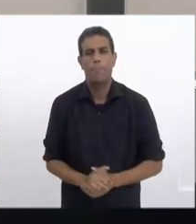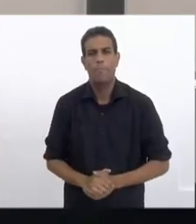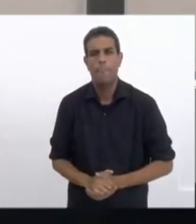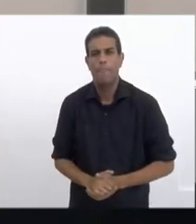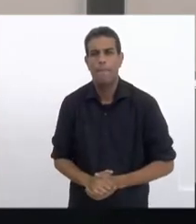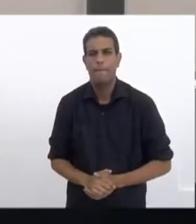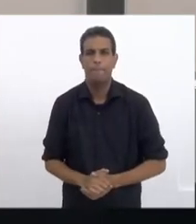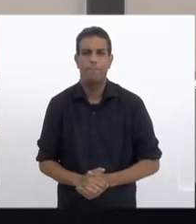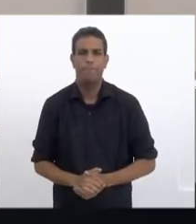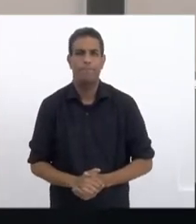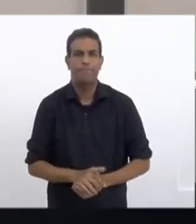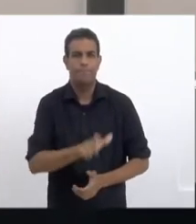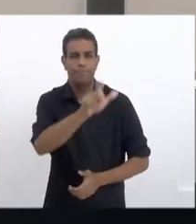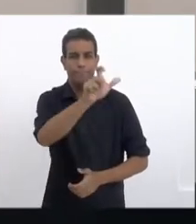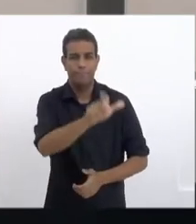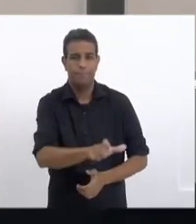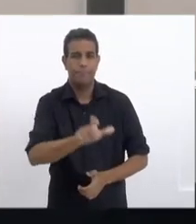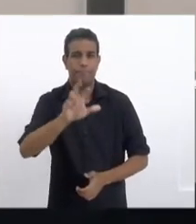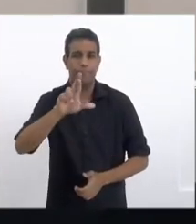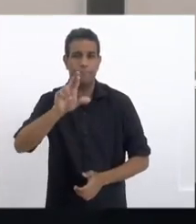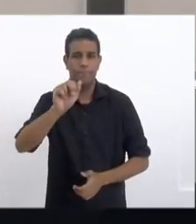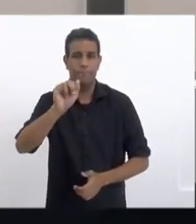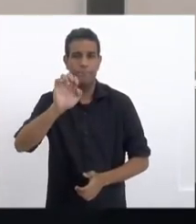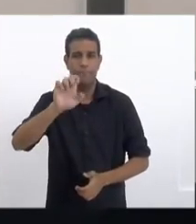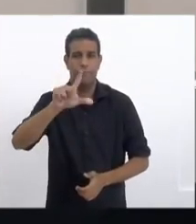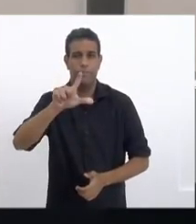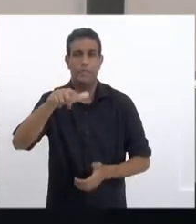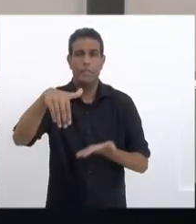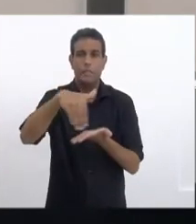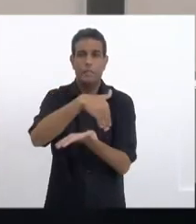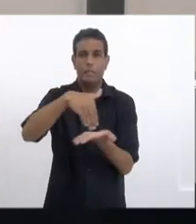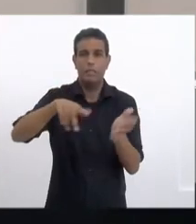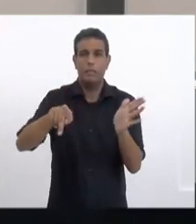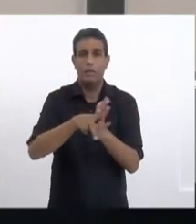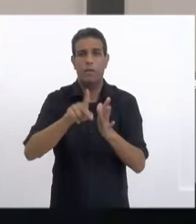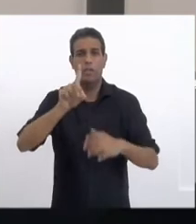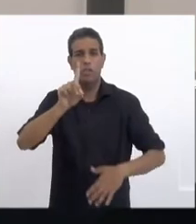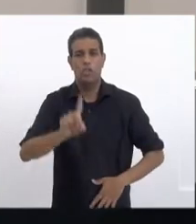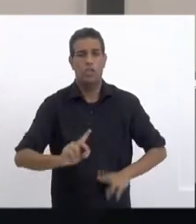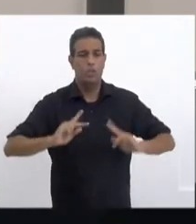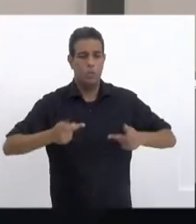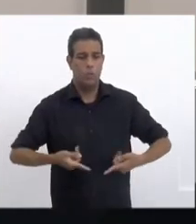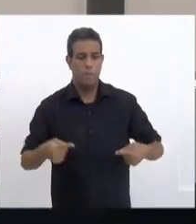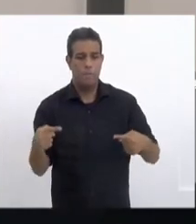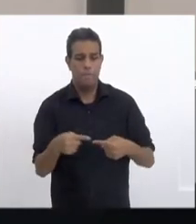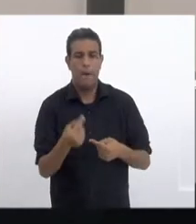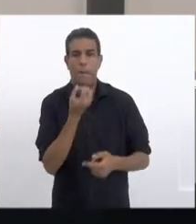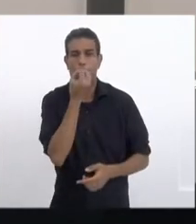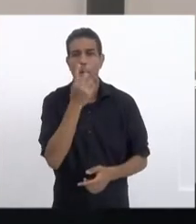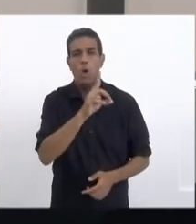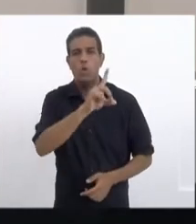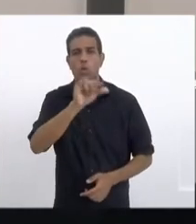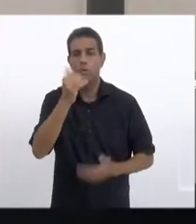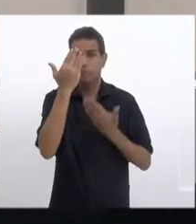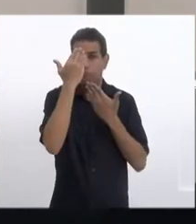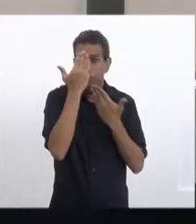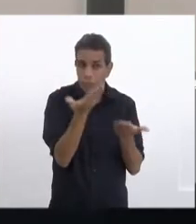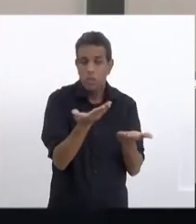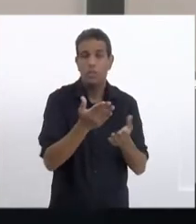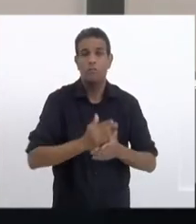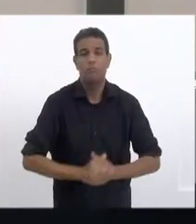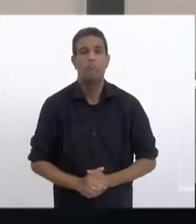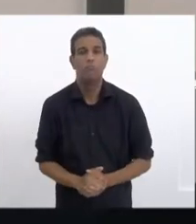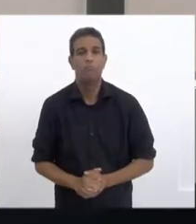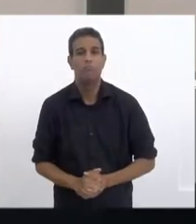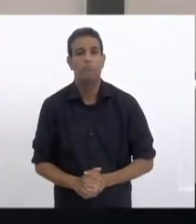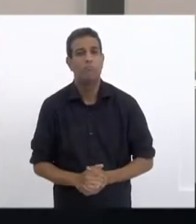do senhor Rafael Costa, ele é o secretário de Direitos Humanos de Niterói, está aqui ao meu lado. Muito bom dia, secretário, e